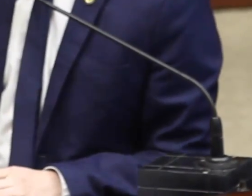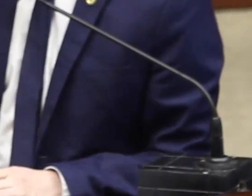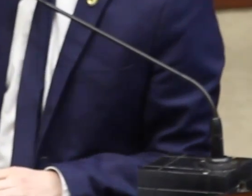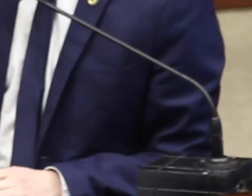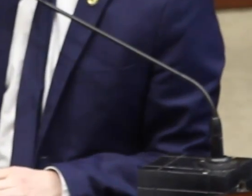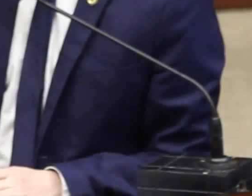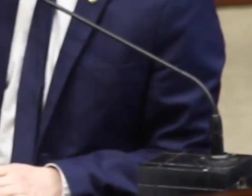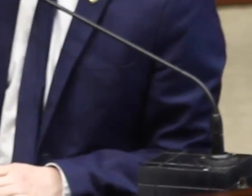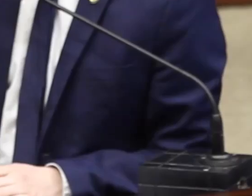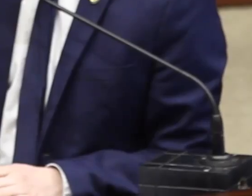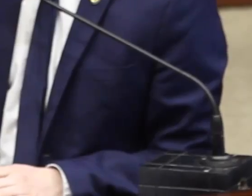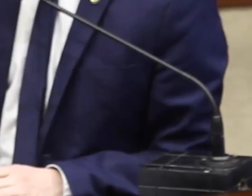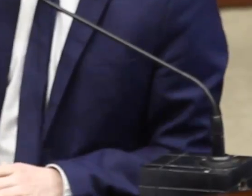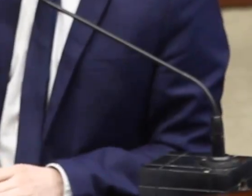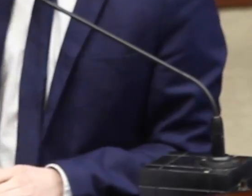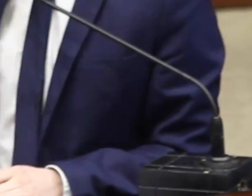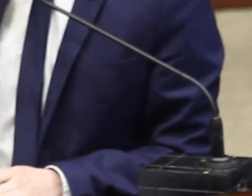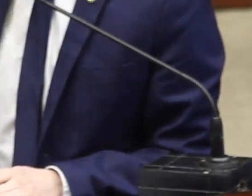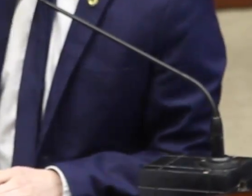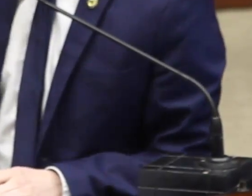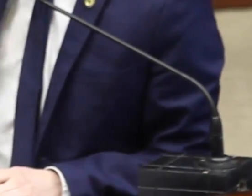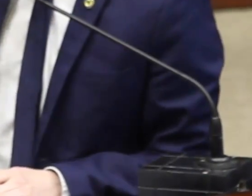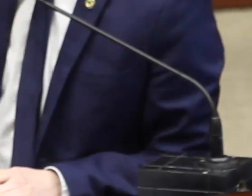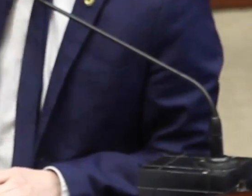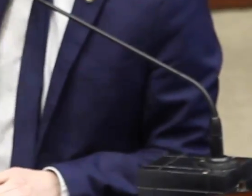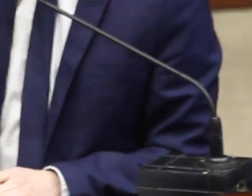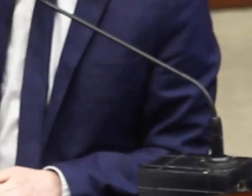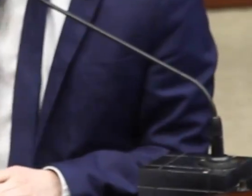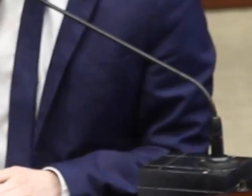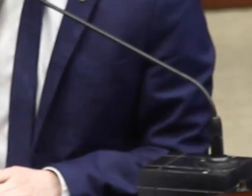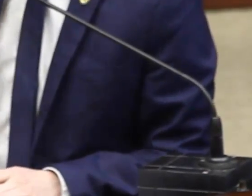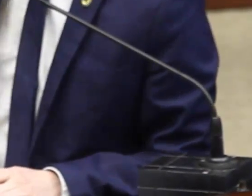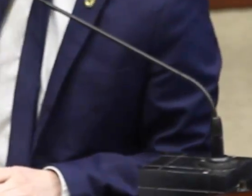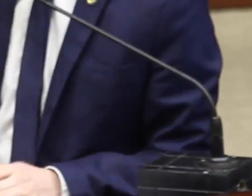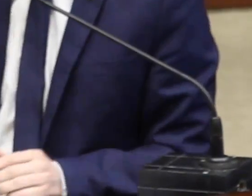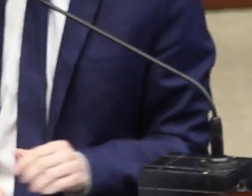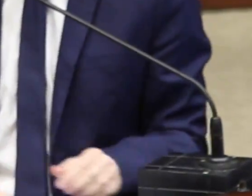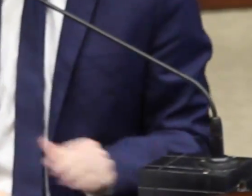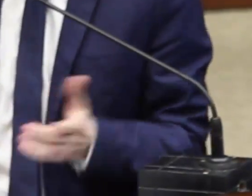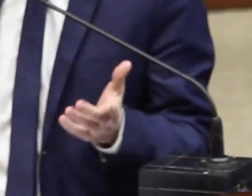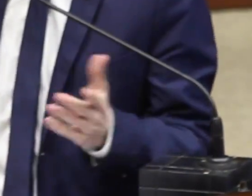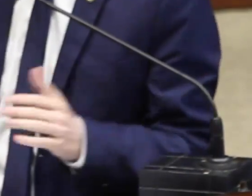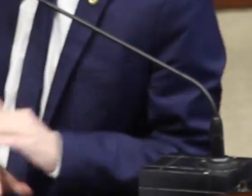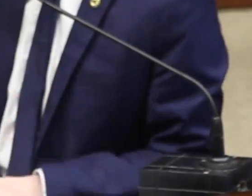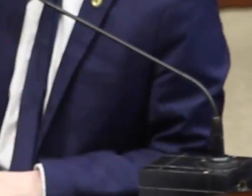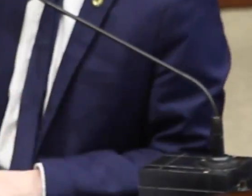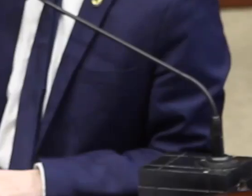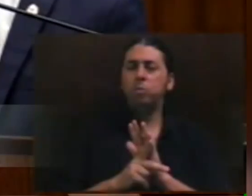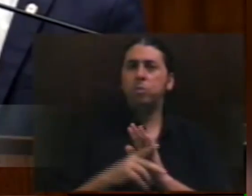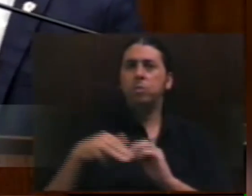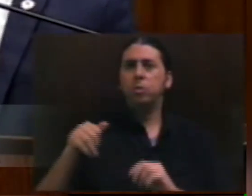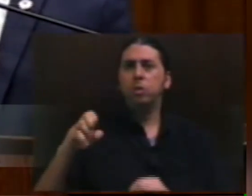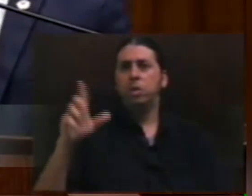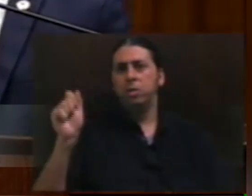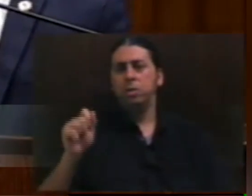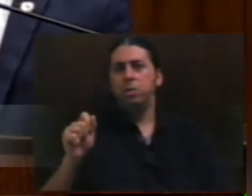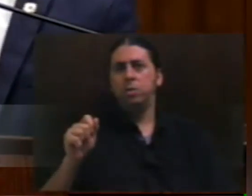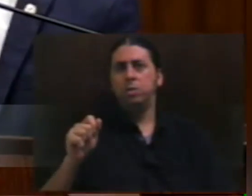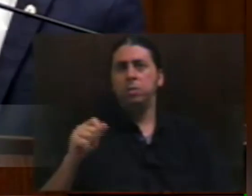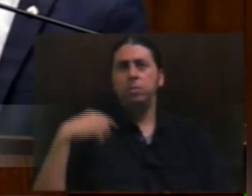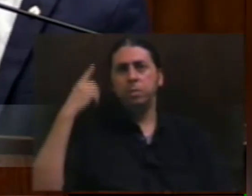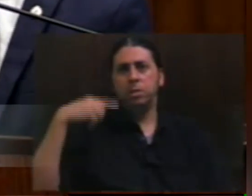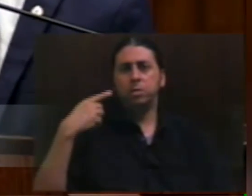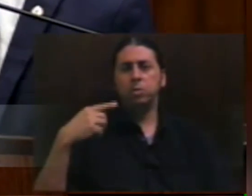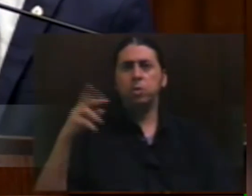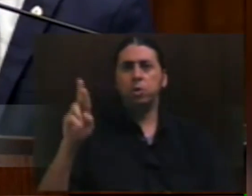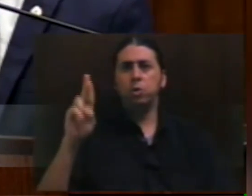do sarcasmo, da ironia e da desmoralização daqueles que se dizem donos da moral. O deputado Pedro